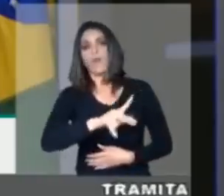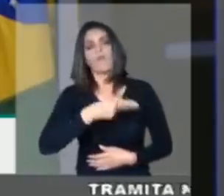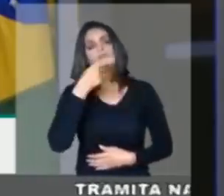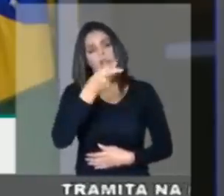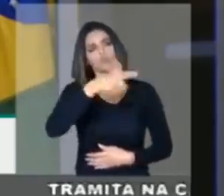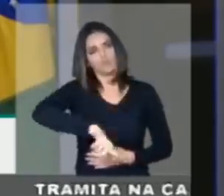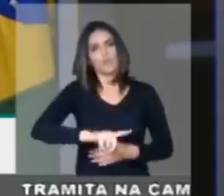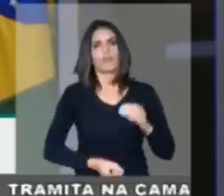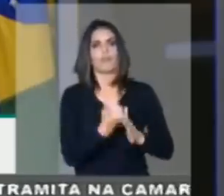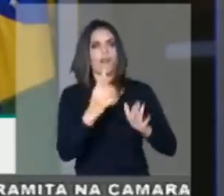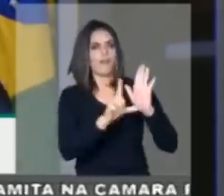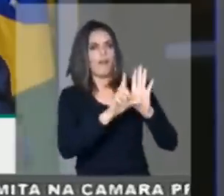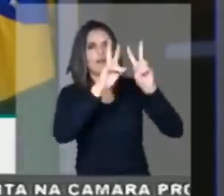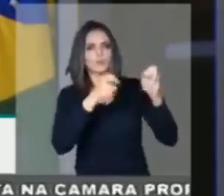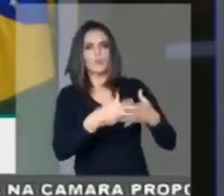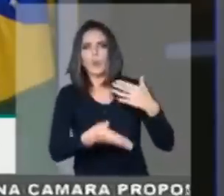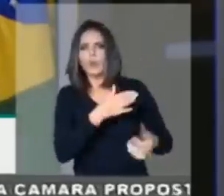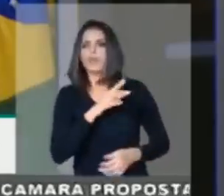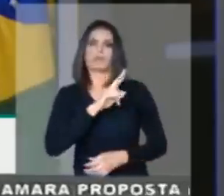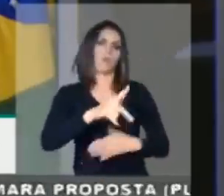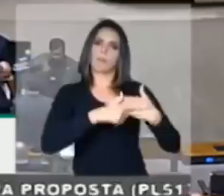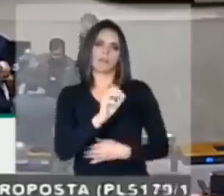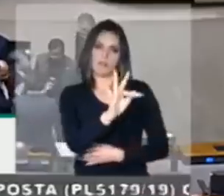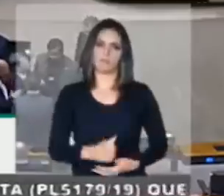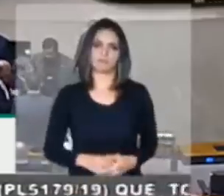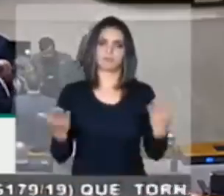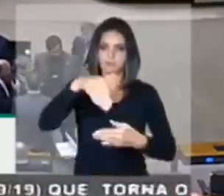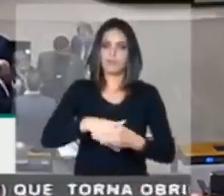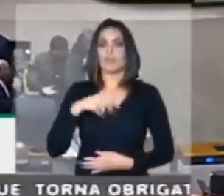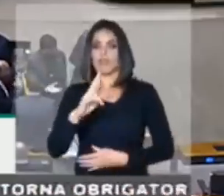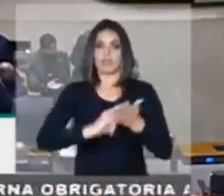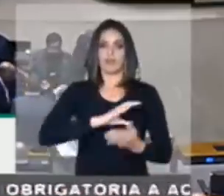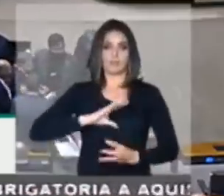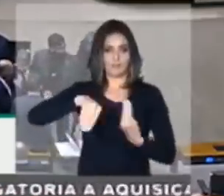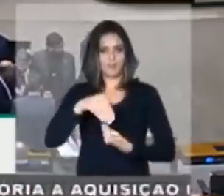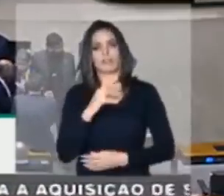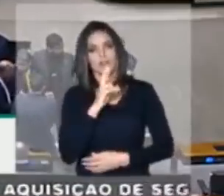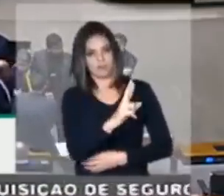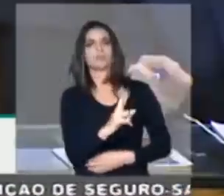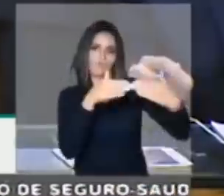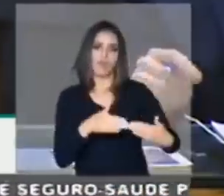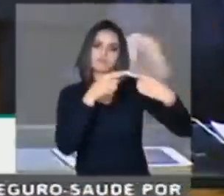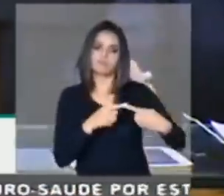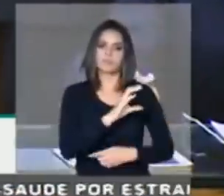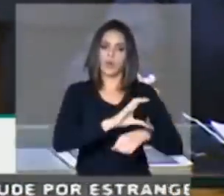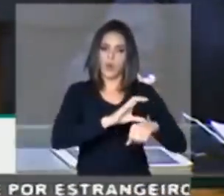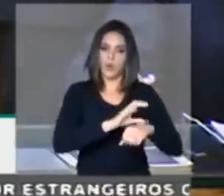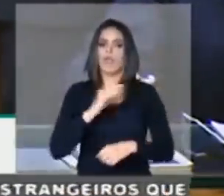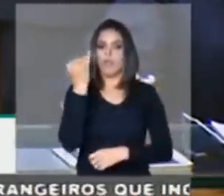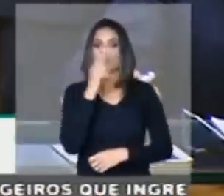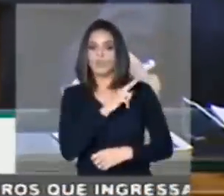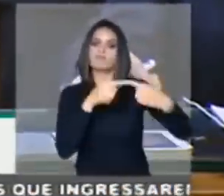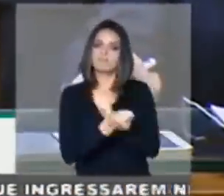dizer, legislar sobre qualquer assunto que seja. Obrigado, presidente. Passa-se à votação. Em votação, parecer da comissão mista na parte do manifesto opinião favorável quanto ao atendimento dos pressupostos constitucionais de relevância e